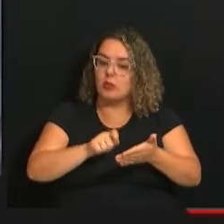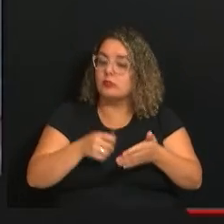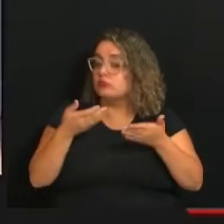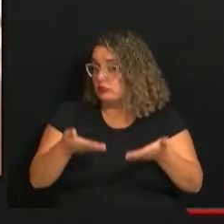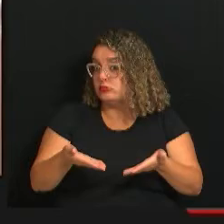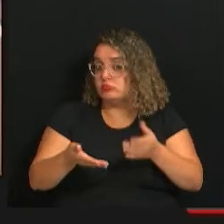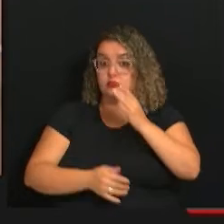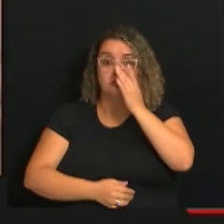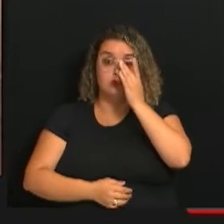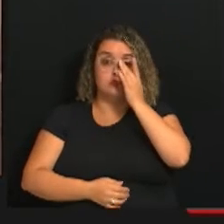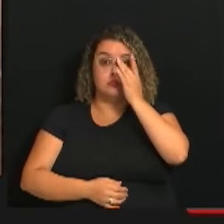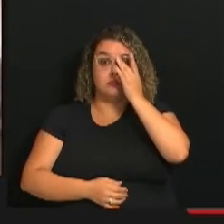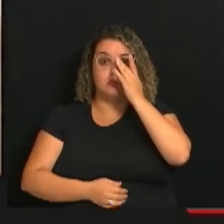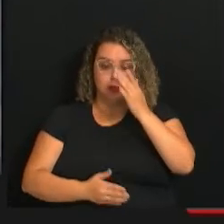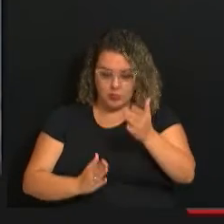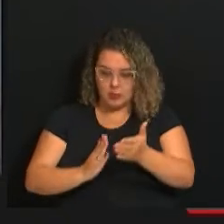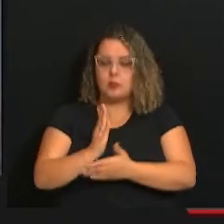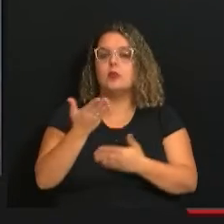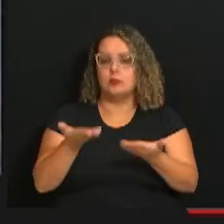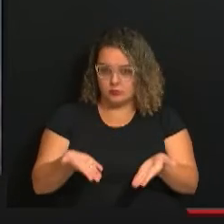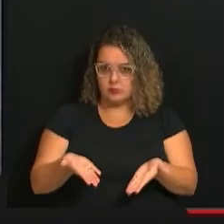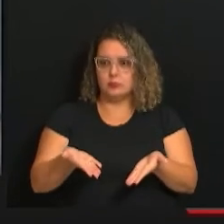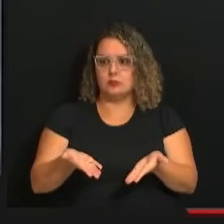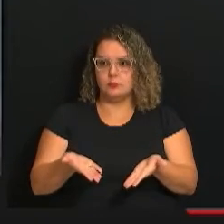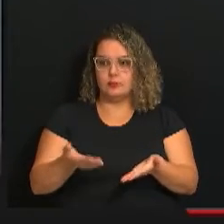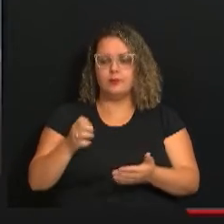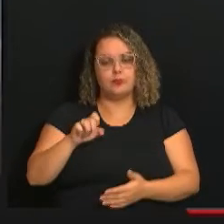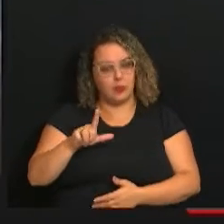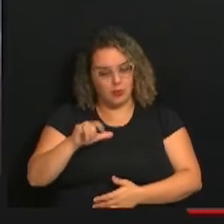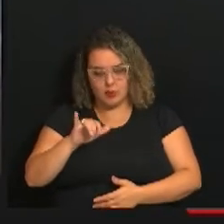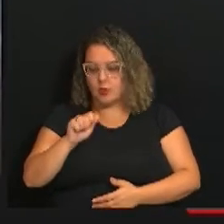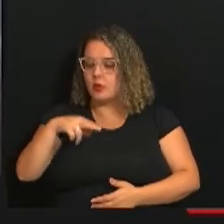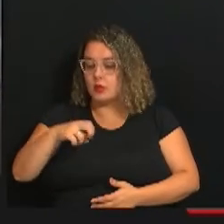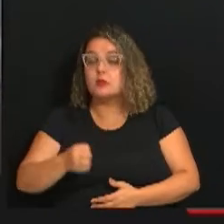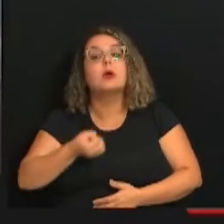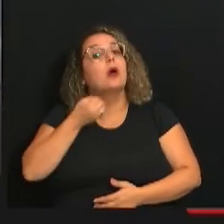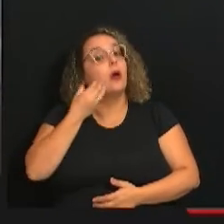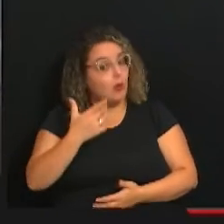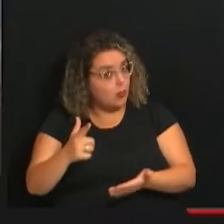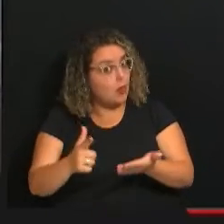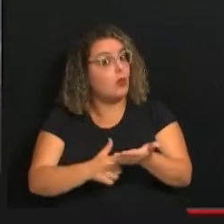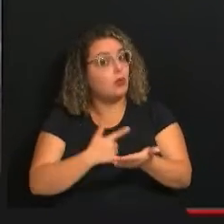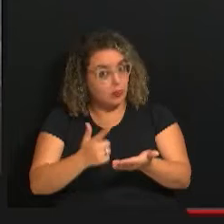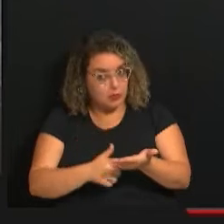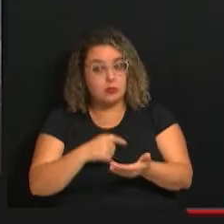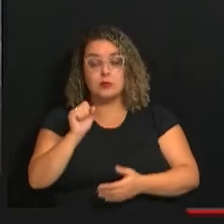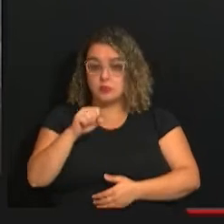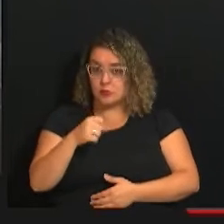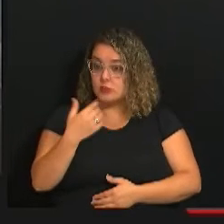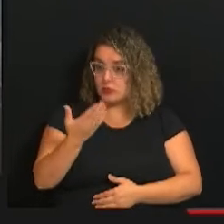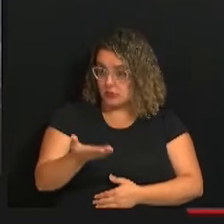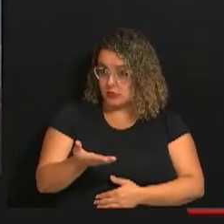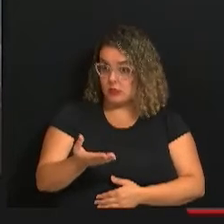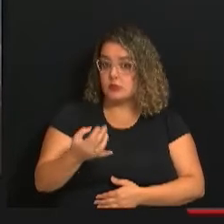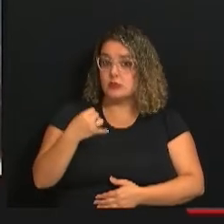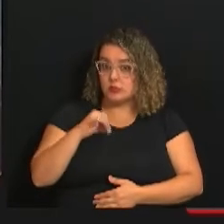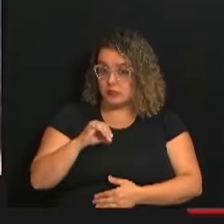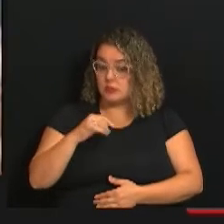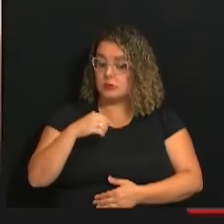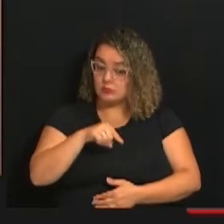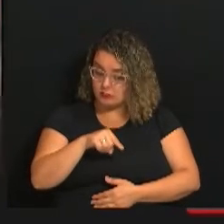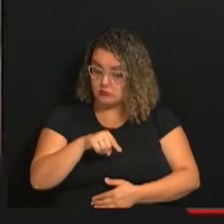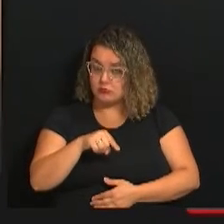atrás. A única pessoa que leu foi o meu psiquiatra, porque eu queria ter o atestado dele